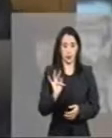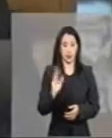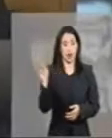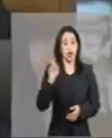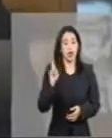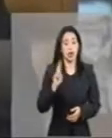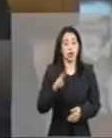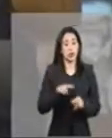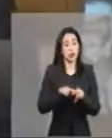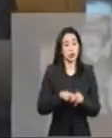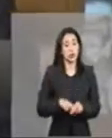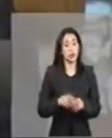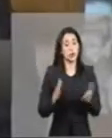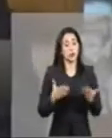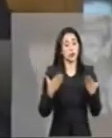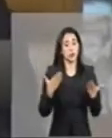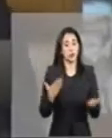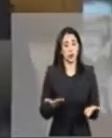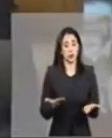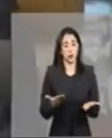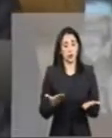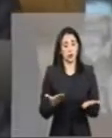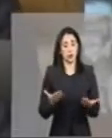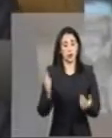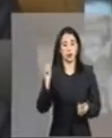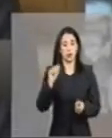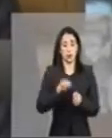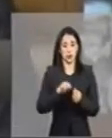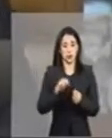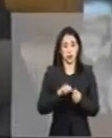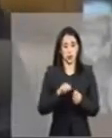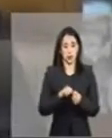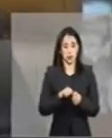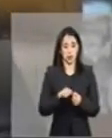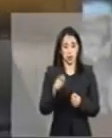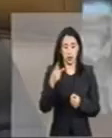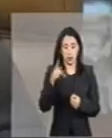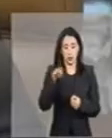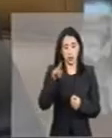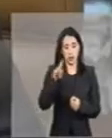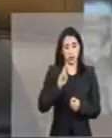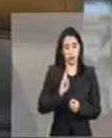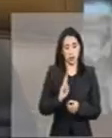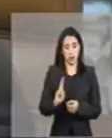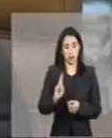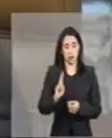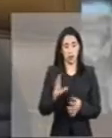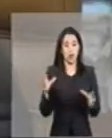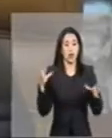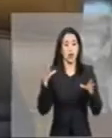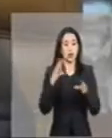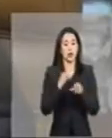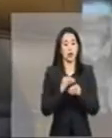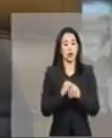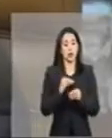em fundamentada promoção, a douta Procuradoria-Geral da República conclui no sentido